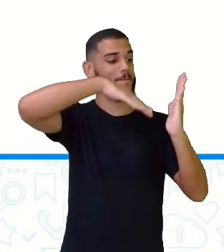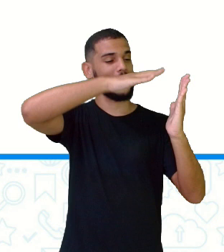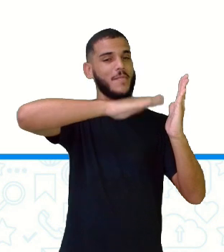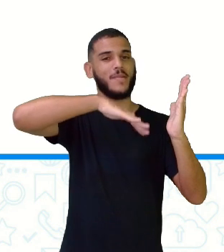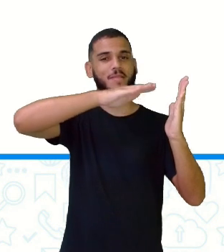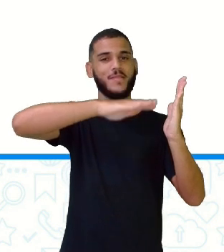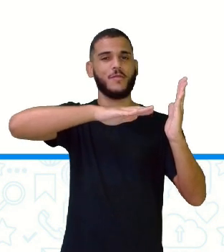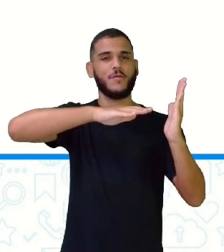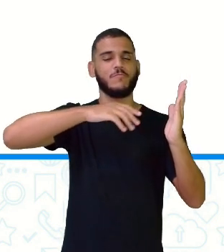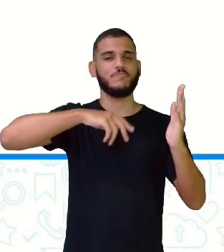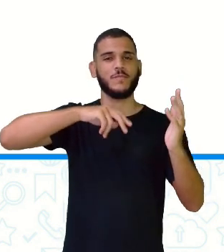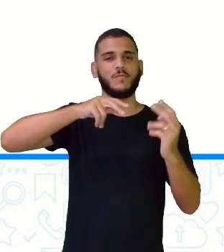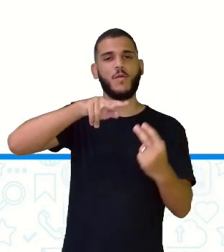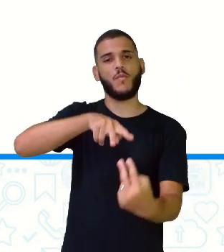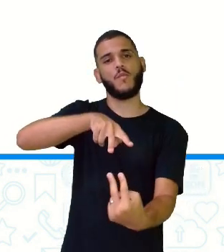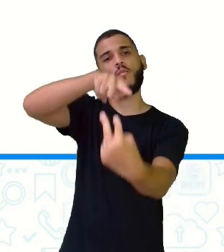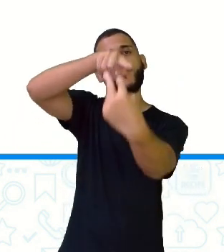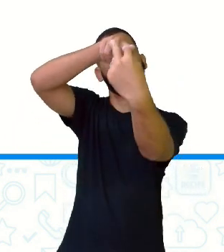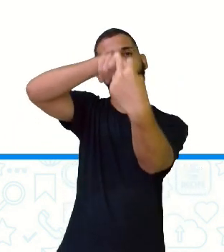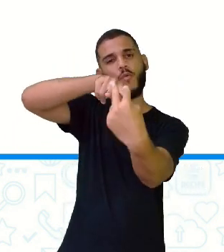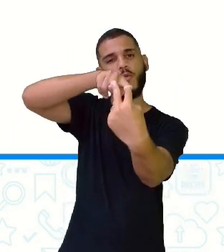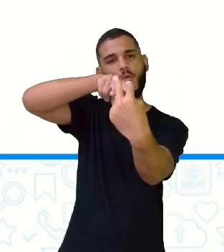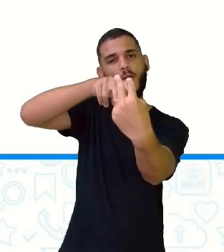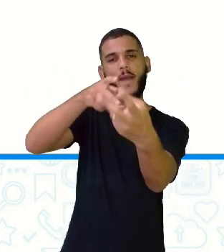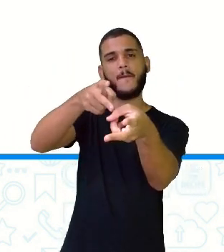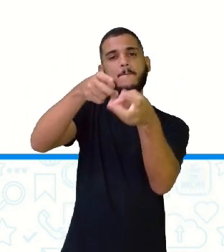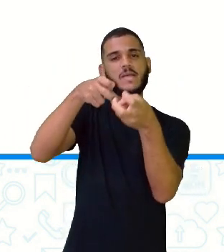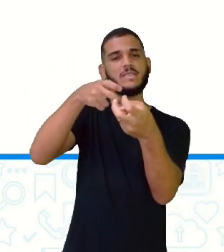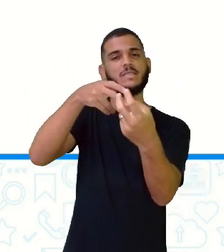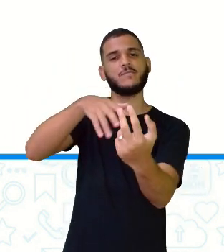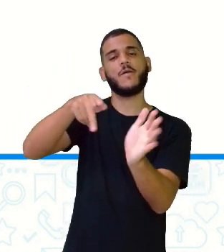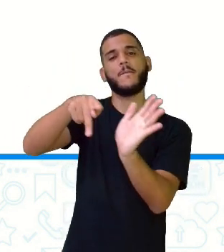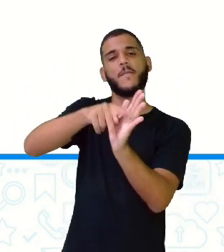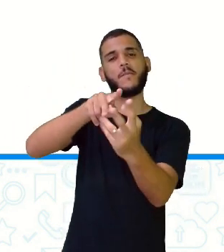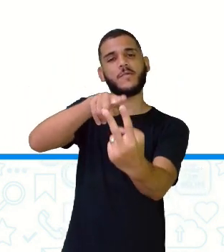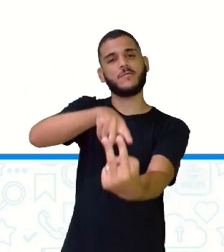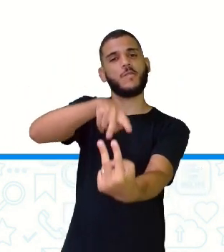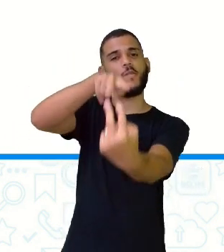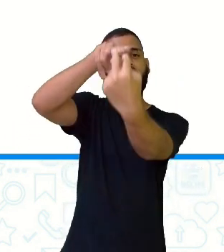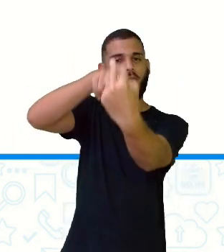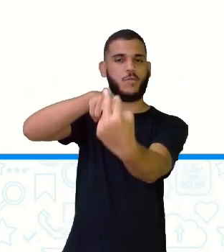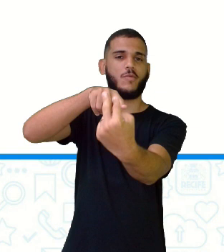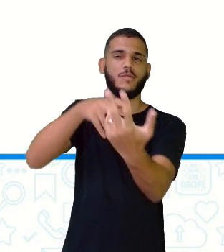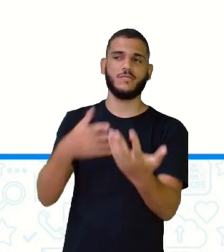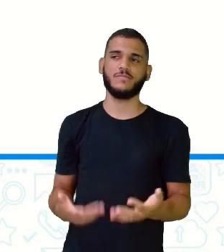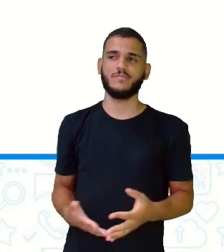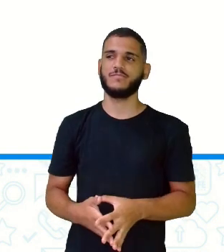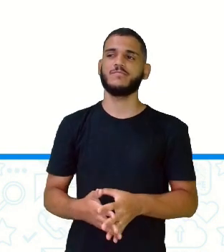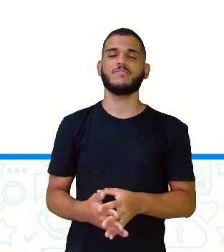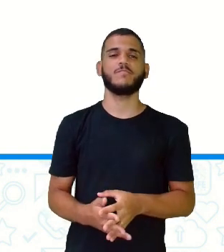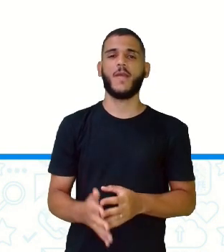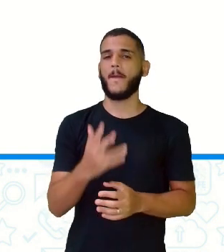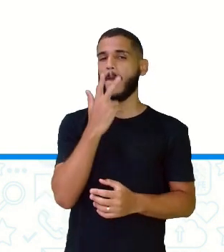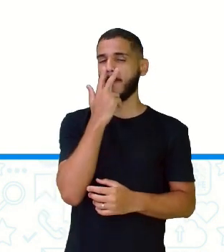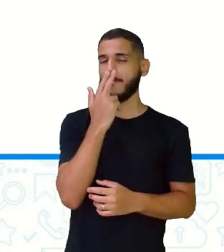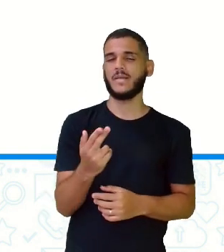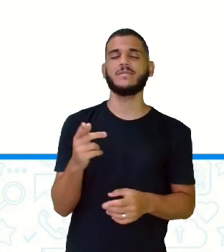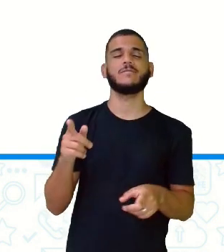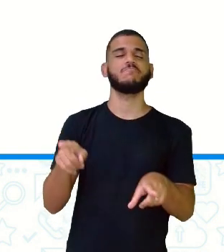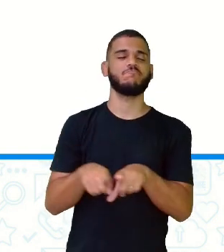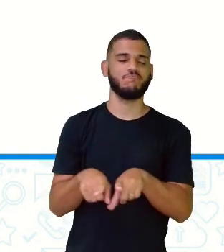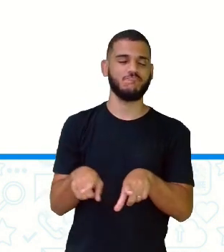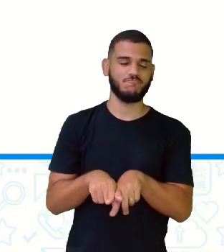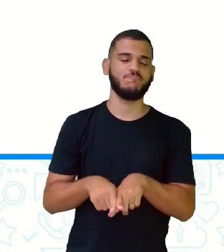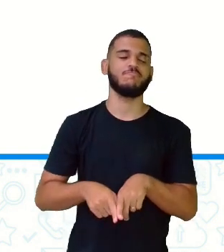se vê. Esse vestido aí vermelho, batom vermelho, é bem parecido, não é? O retrato, o autorretrato chega